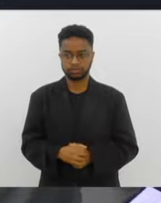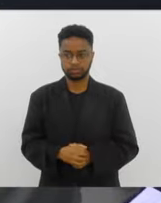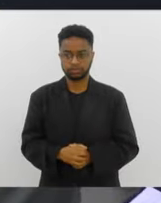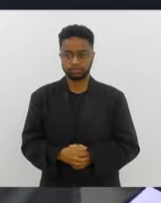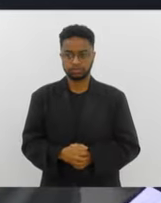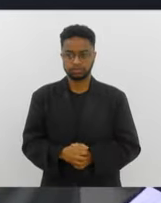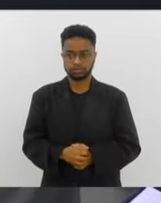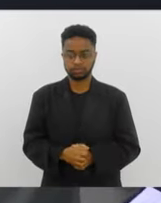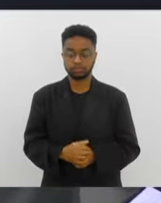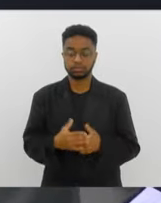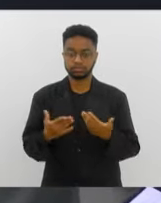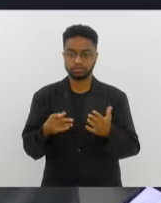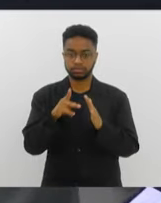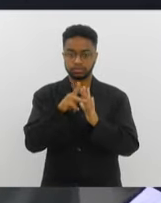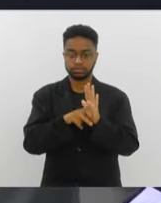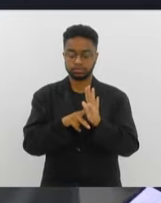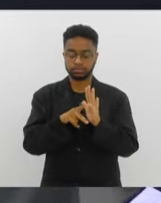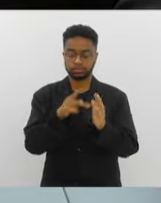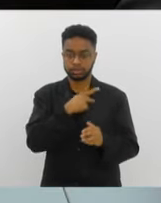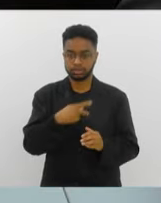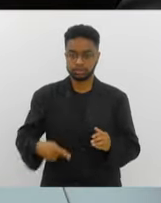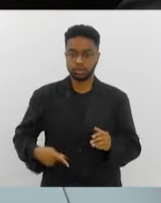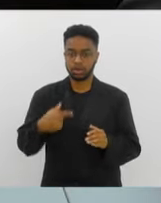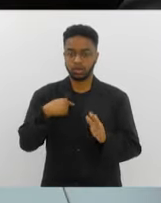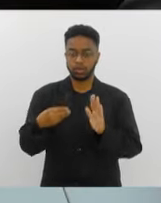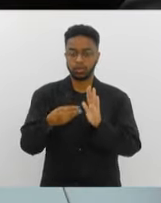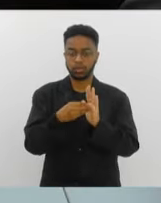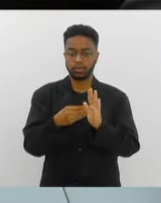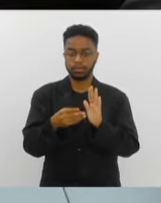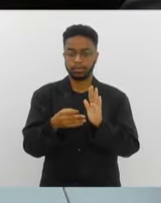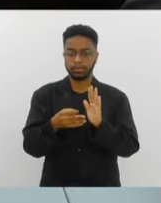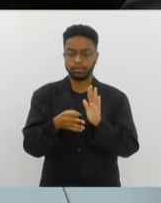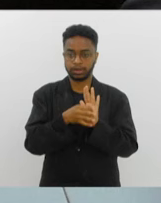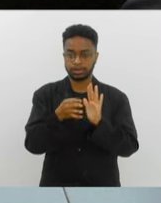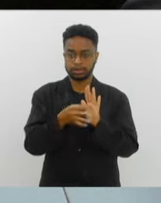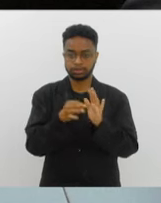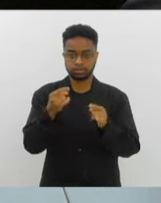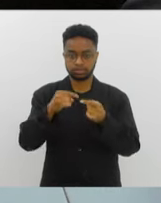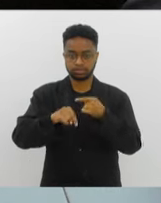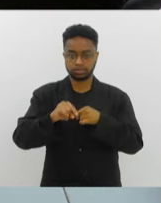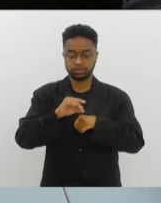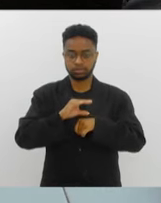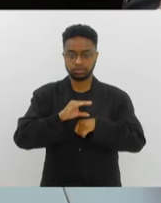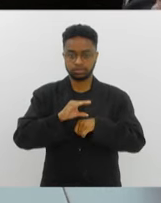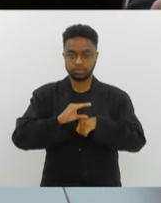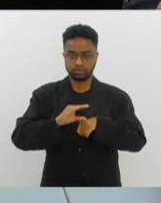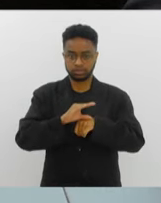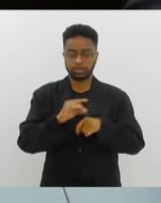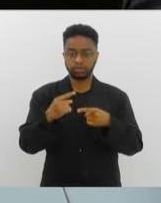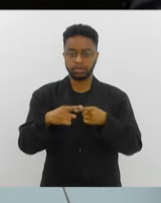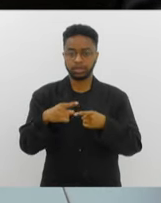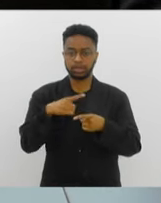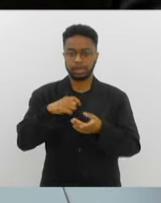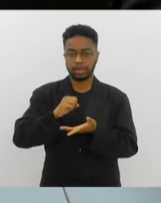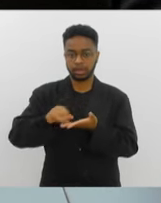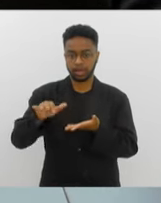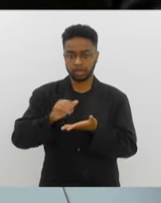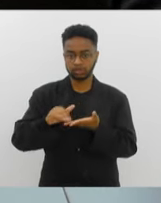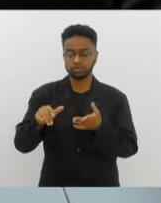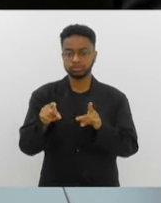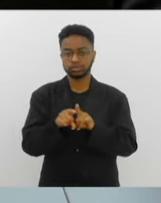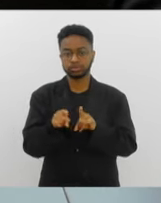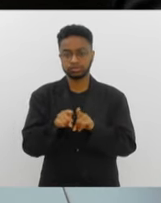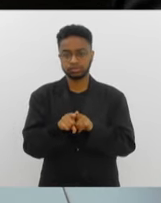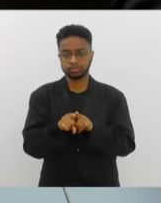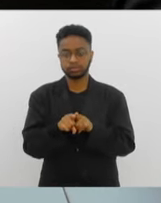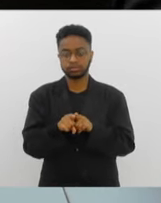eu apresentei o parecer pela inconstitucionalidade. Cria despesa, né? E, mais uma